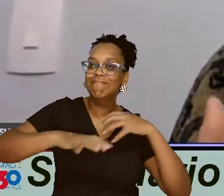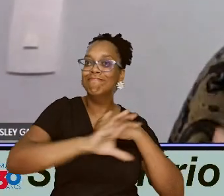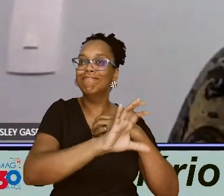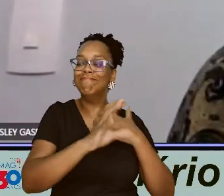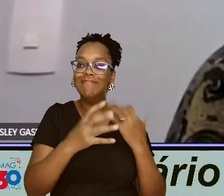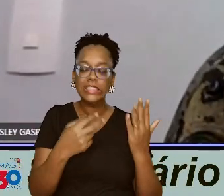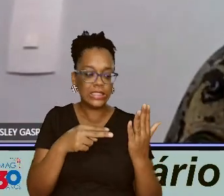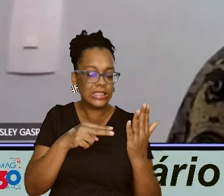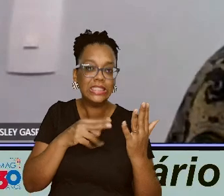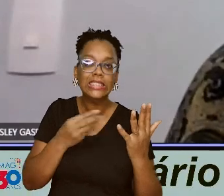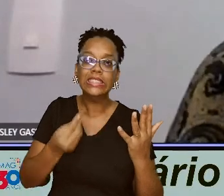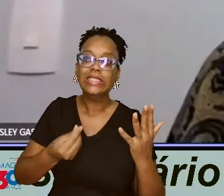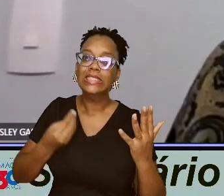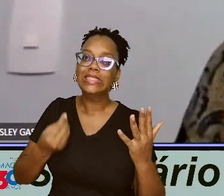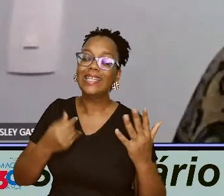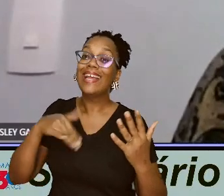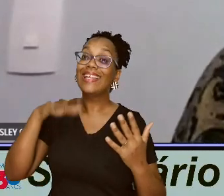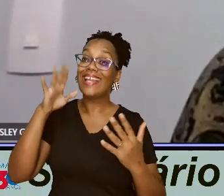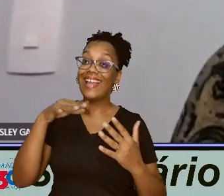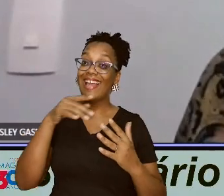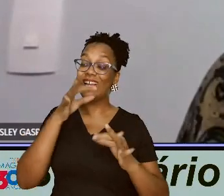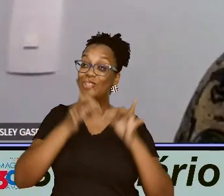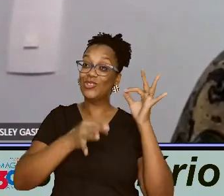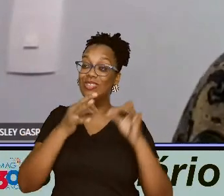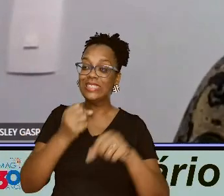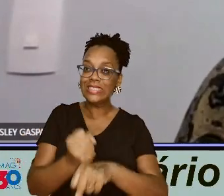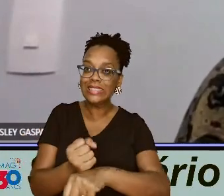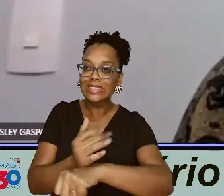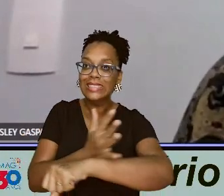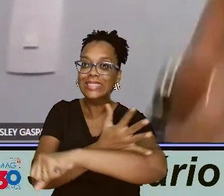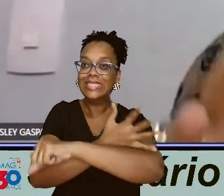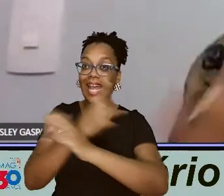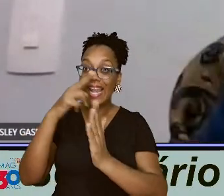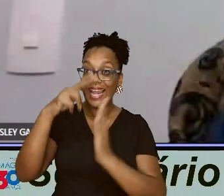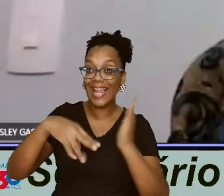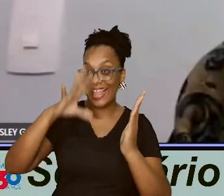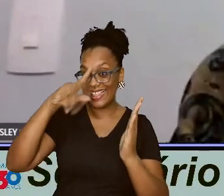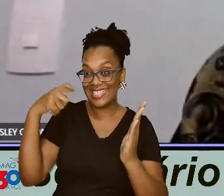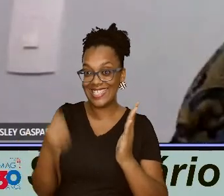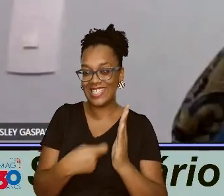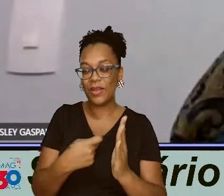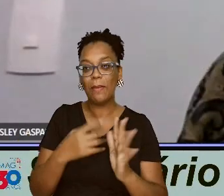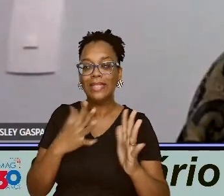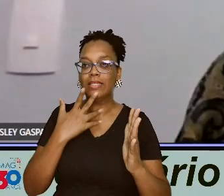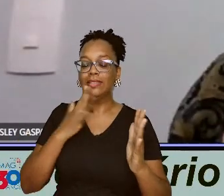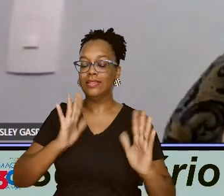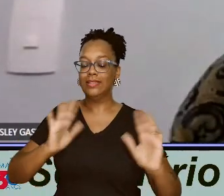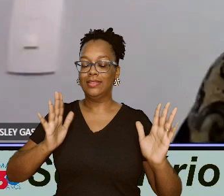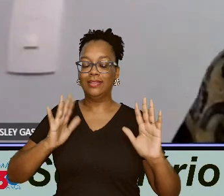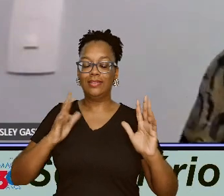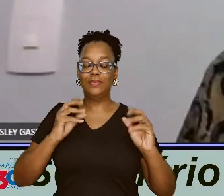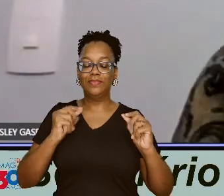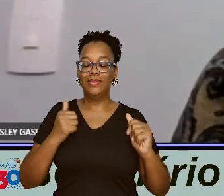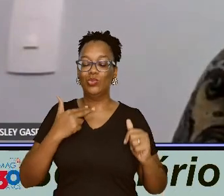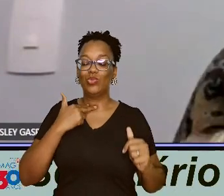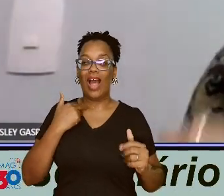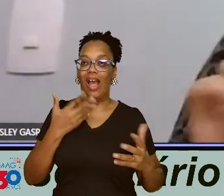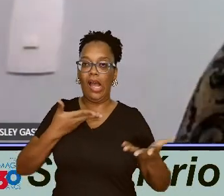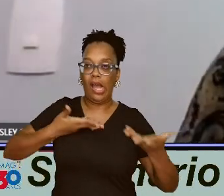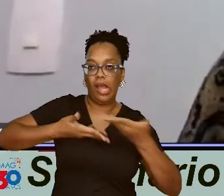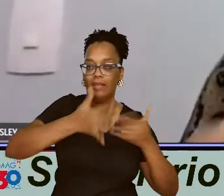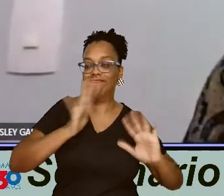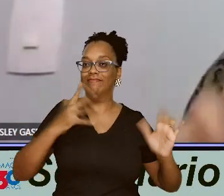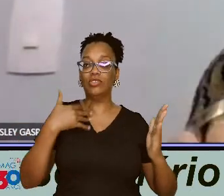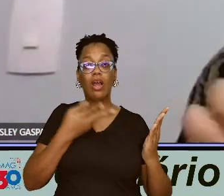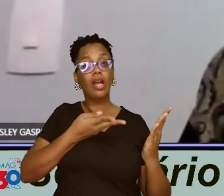lugar daquela, naquela emoção de ler uma decisão. Mas aí tinha que falar, não, eu não posso me envolver, eu só tenho que